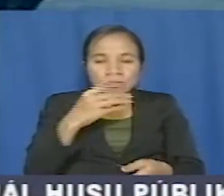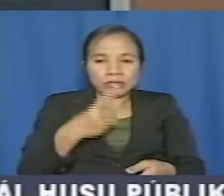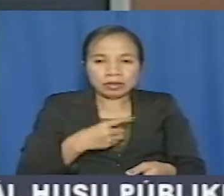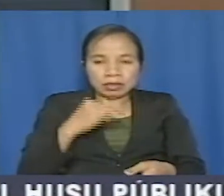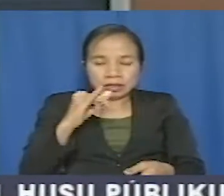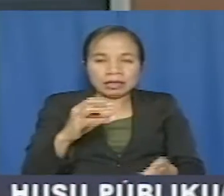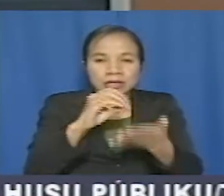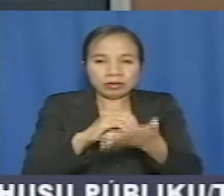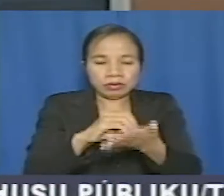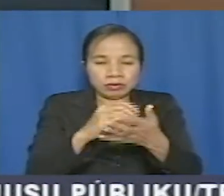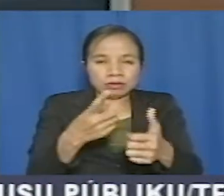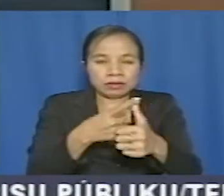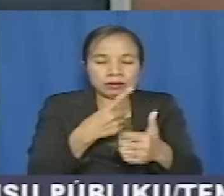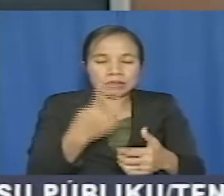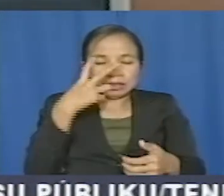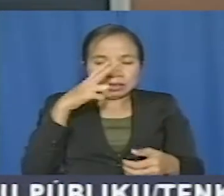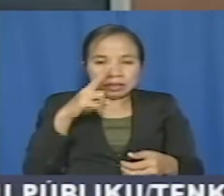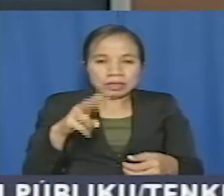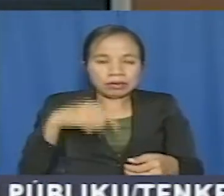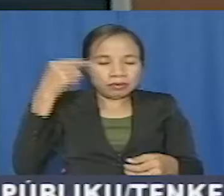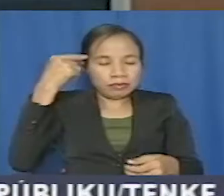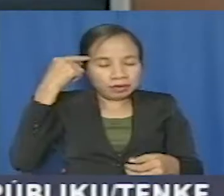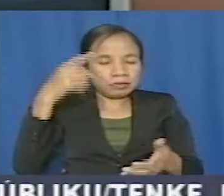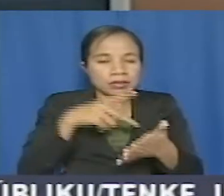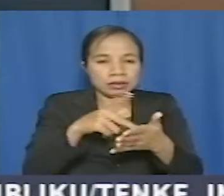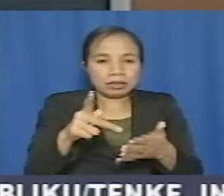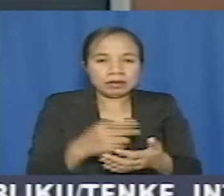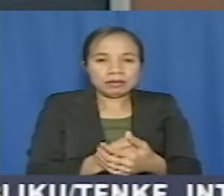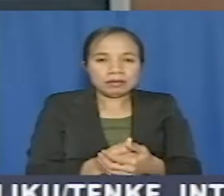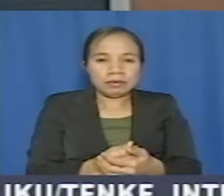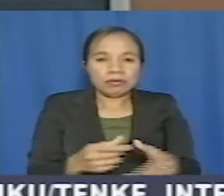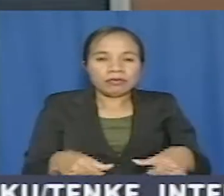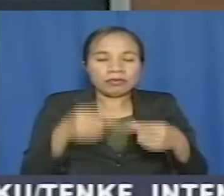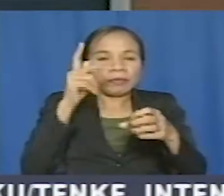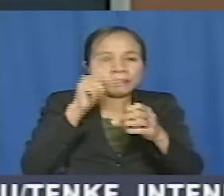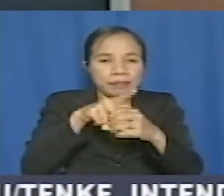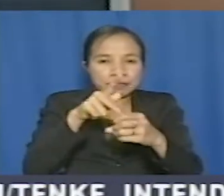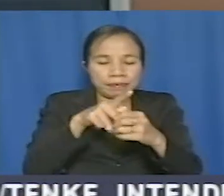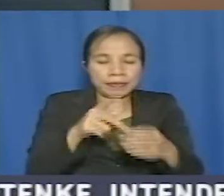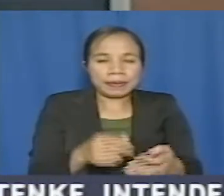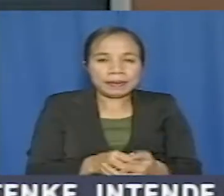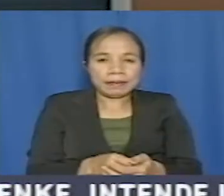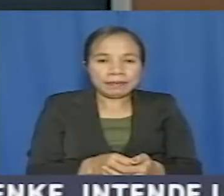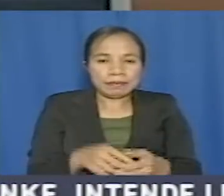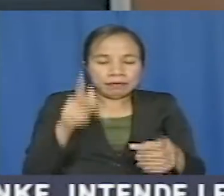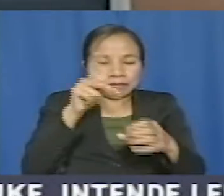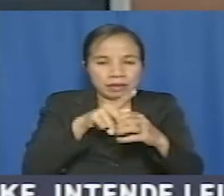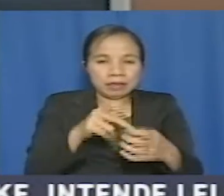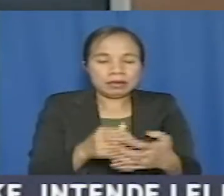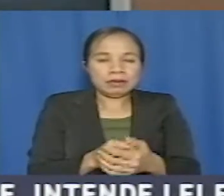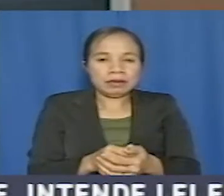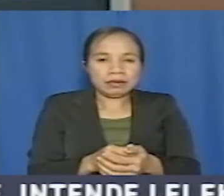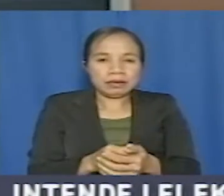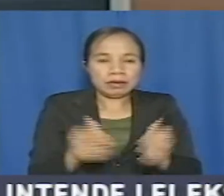lugar, segundo maka itata, itamos o governo selo be oferece mina, Mina quase nem halo operação, ita foi